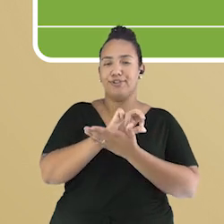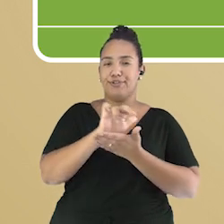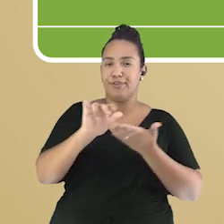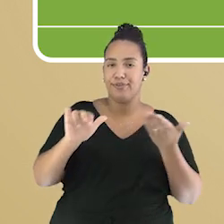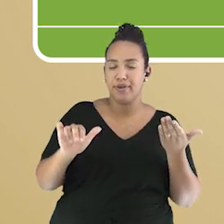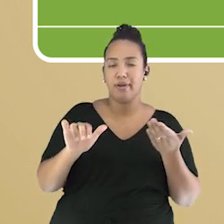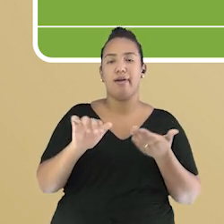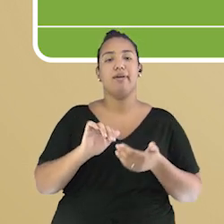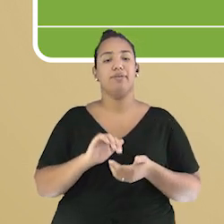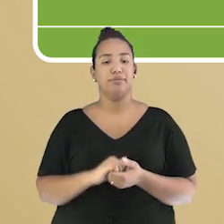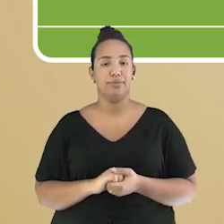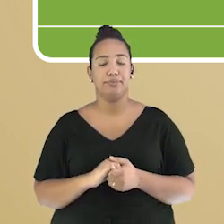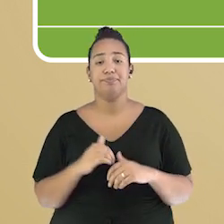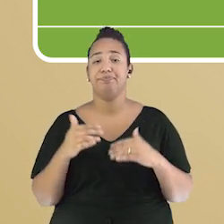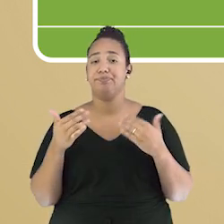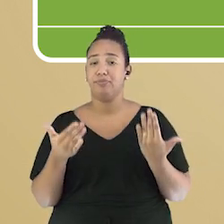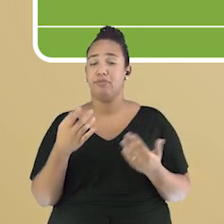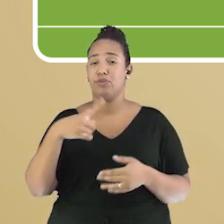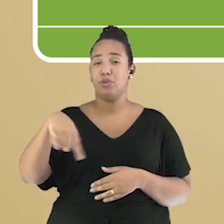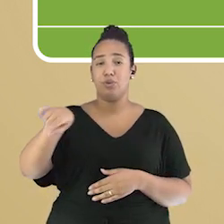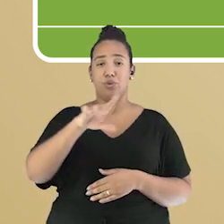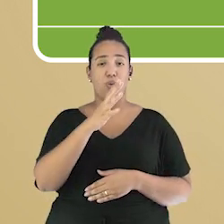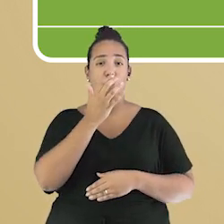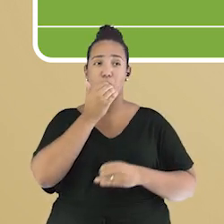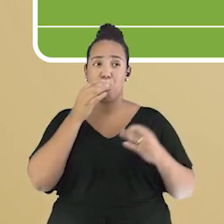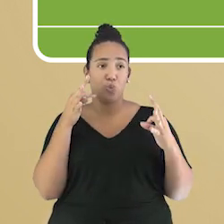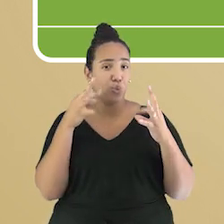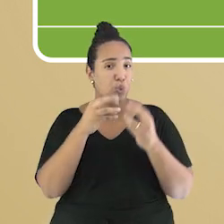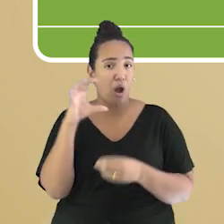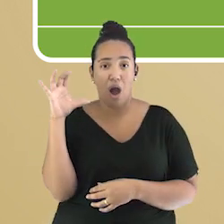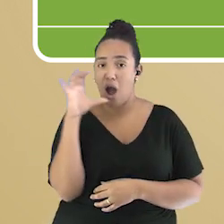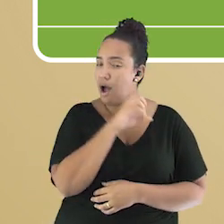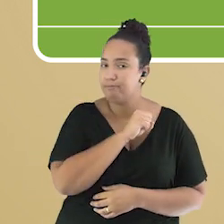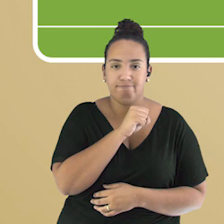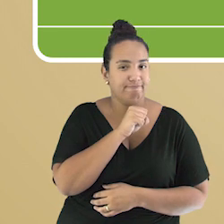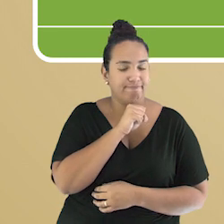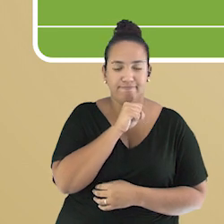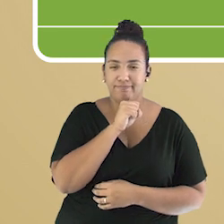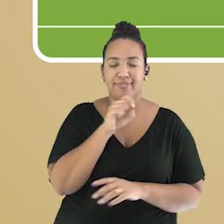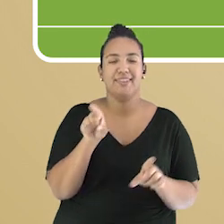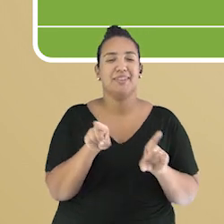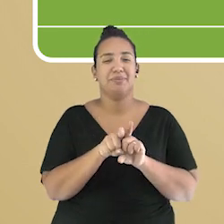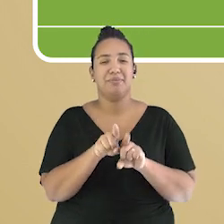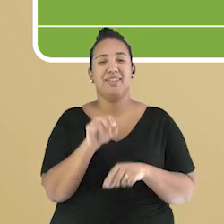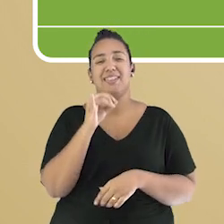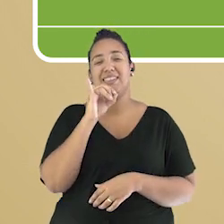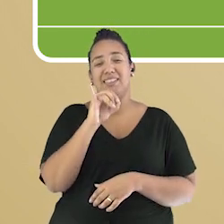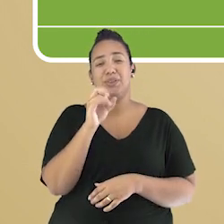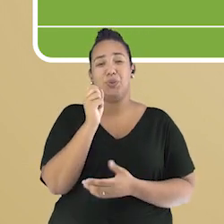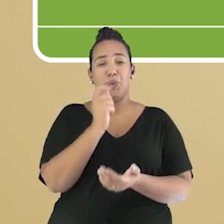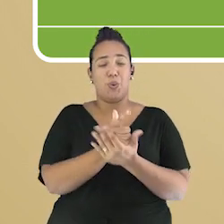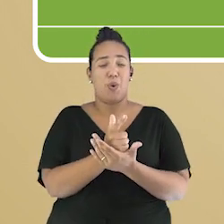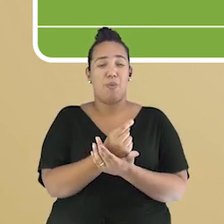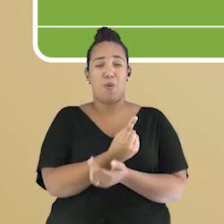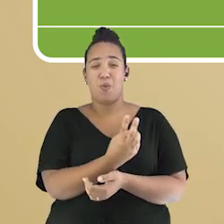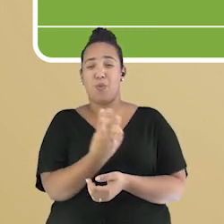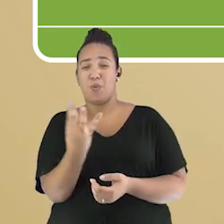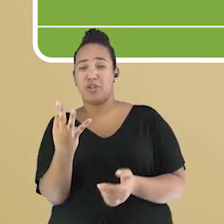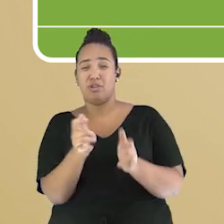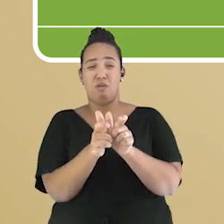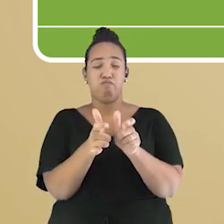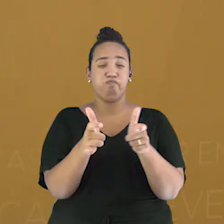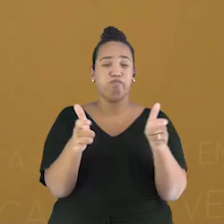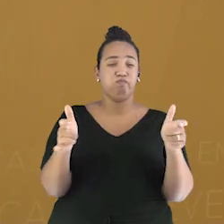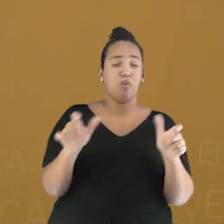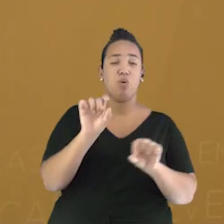outros, dificilmente comemos tudo de uma vez, principalmente se comprarmos várias unidades.